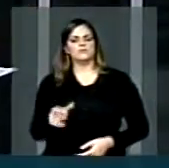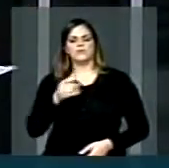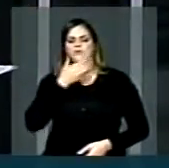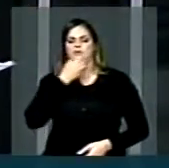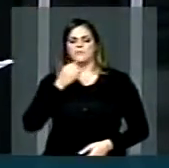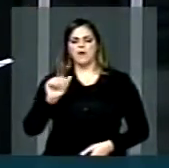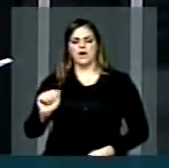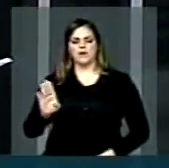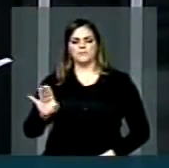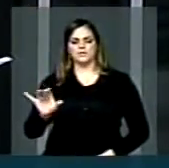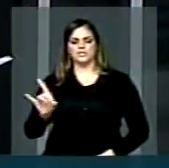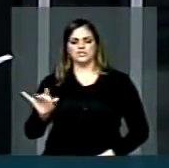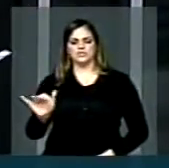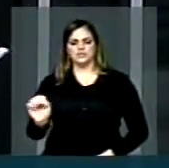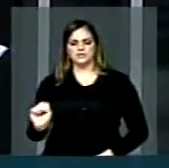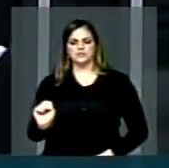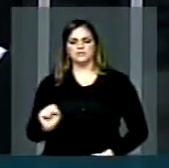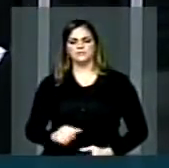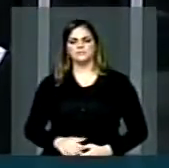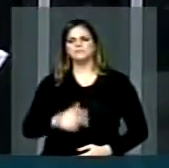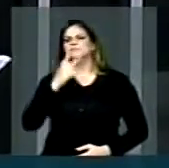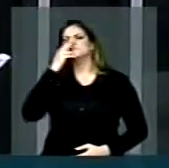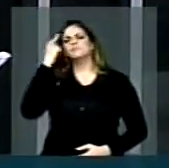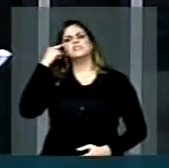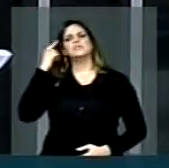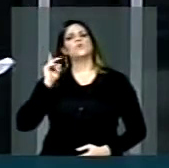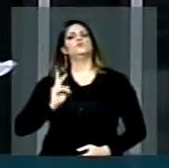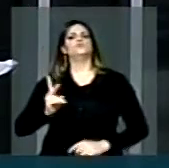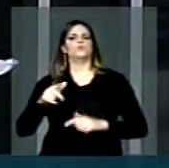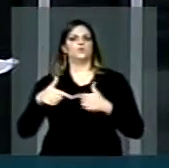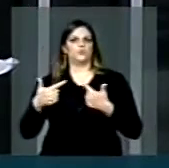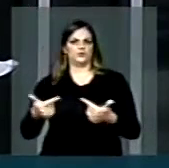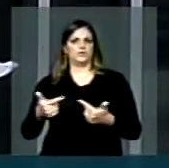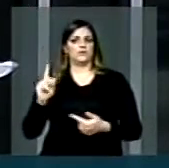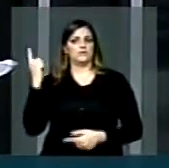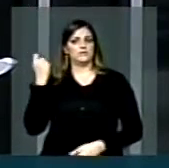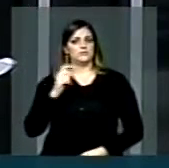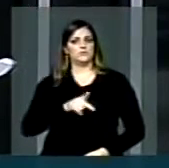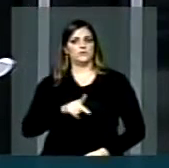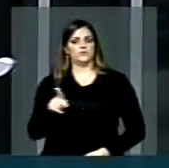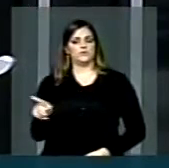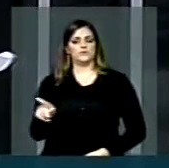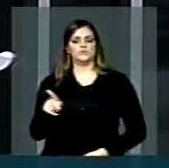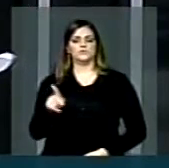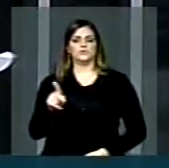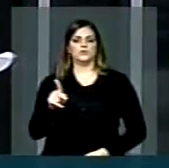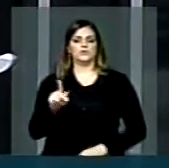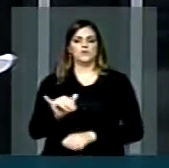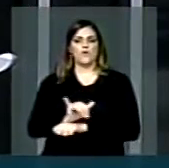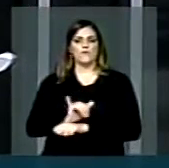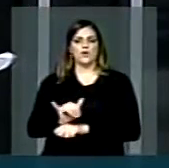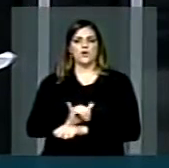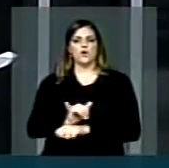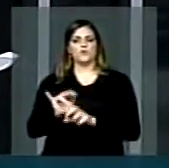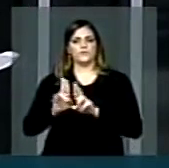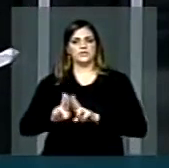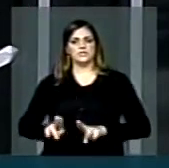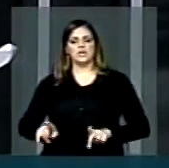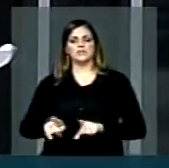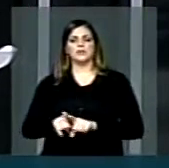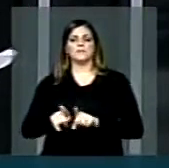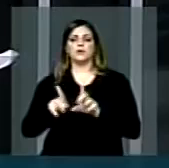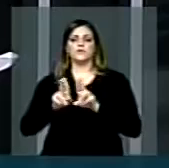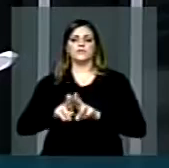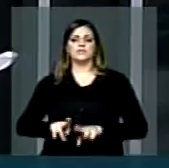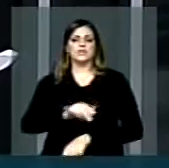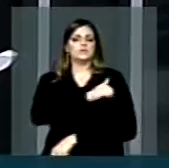do Nascimento. Homem símbolo da luta pela igualdade, foi professor emérito da Universidade do Estado de Nova York e doutor honoris causa pela Universidade do Estado do Rio de